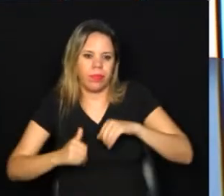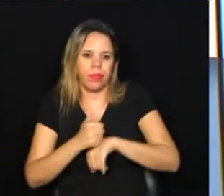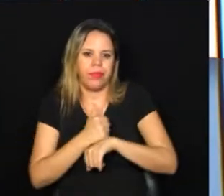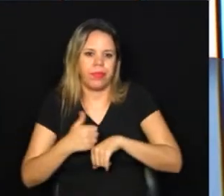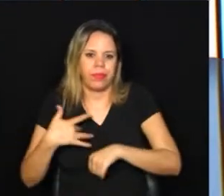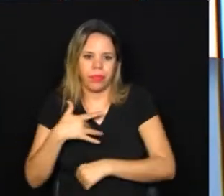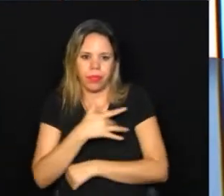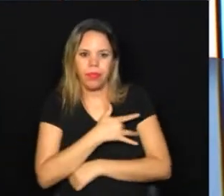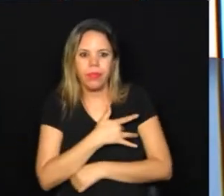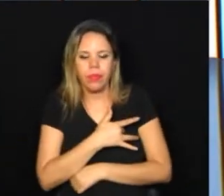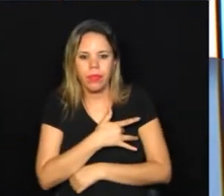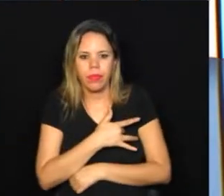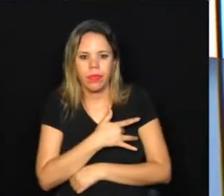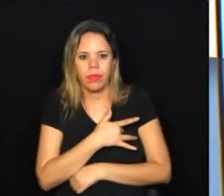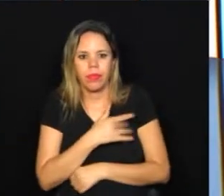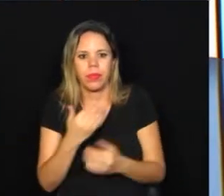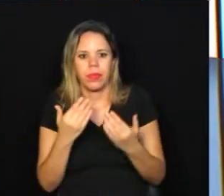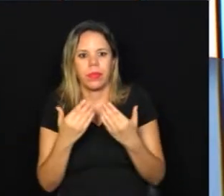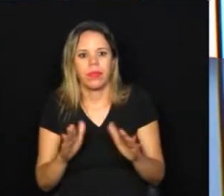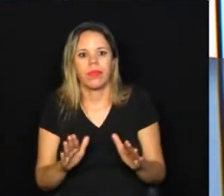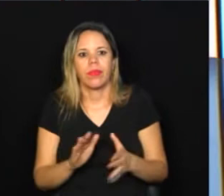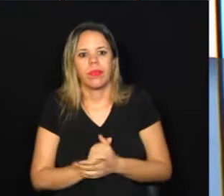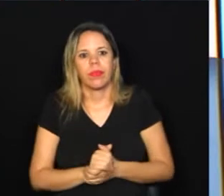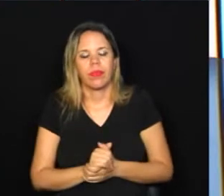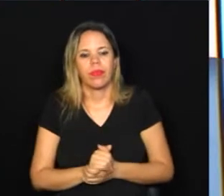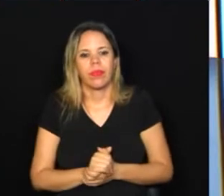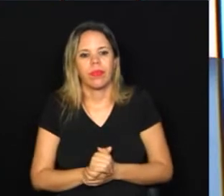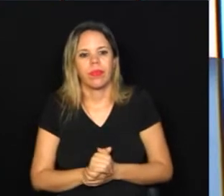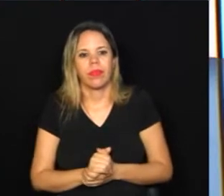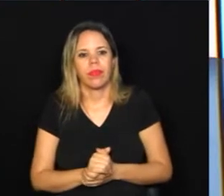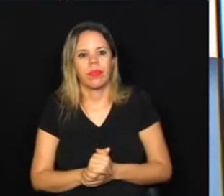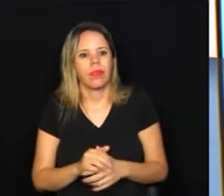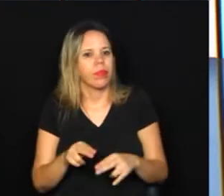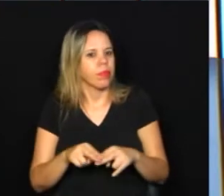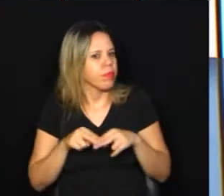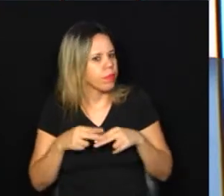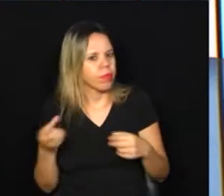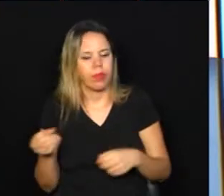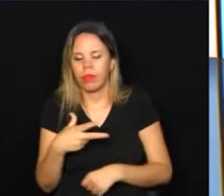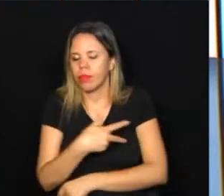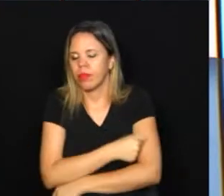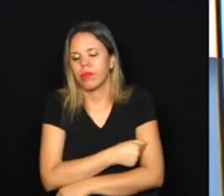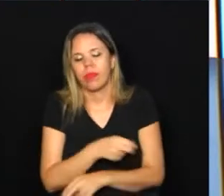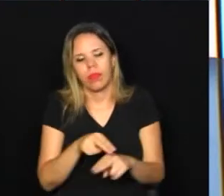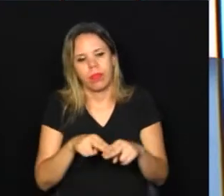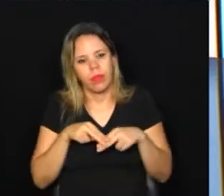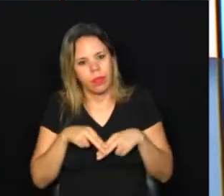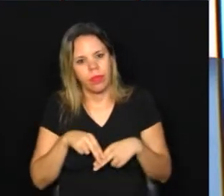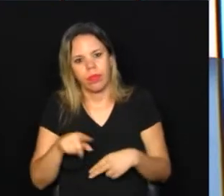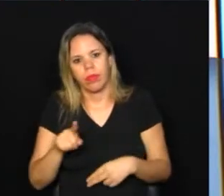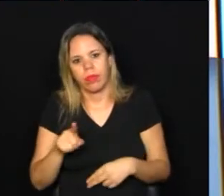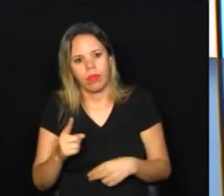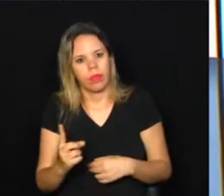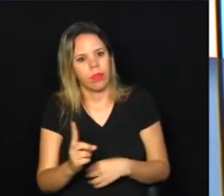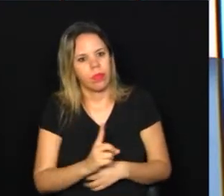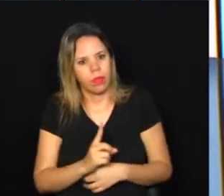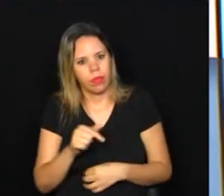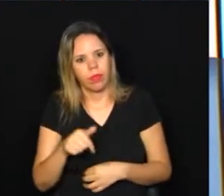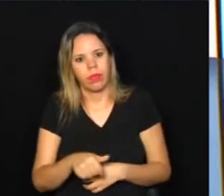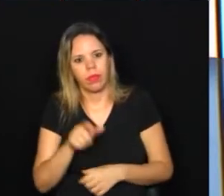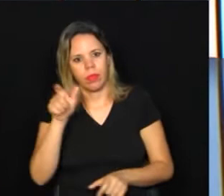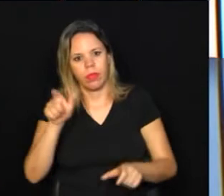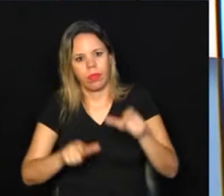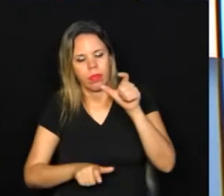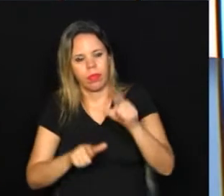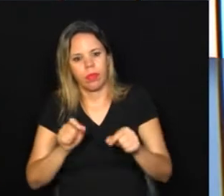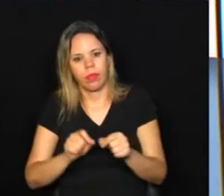da saúde. A reabertura foi não em função de novas doses, mas em função do não comparecimento de pessoas